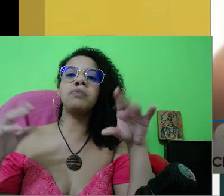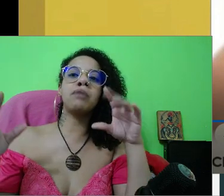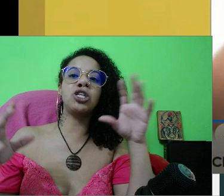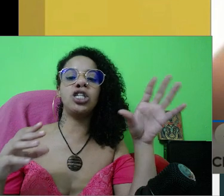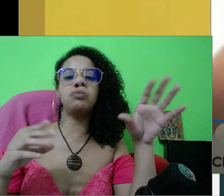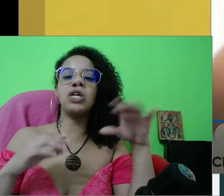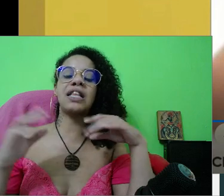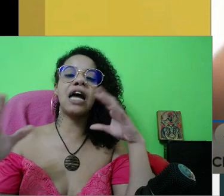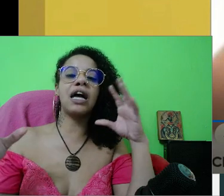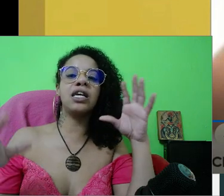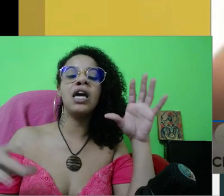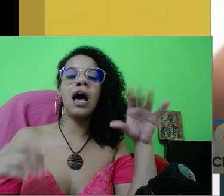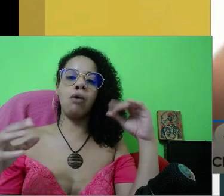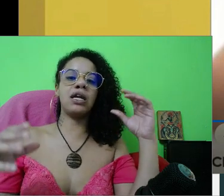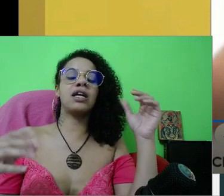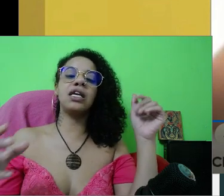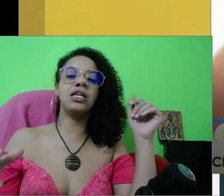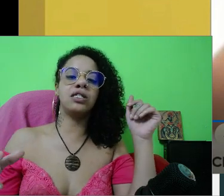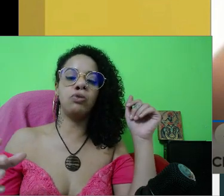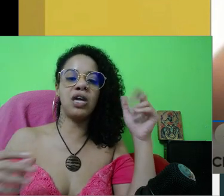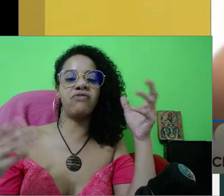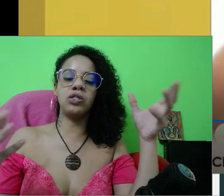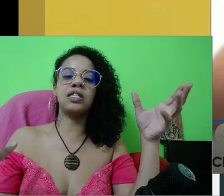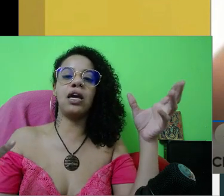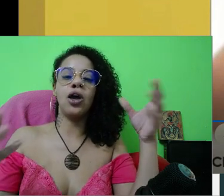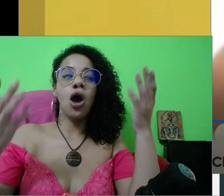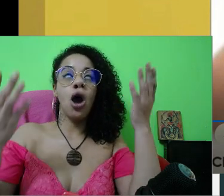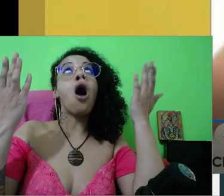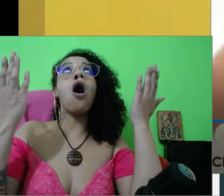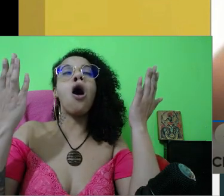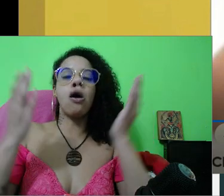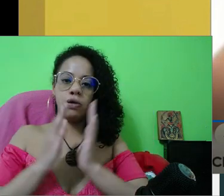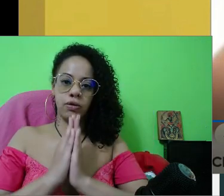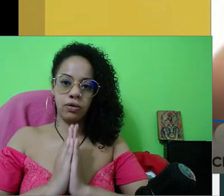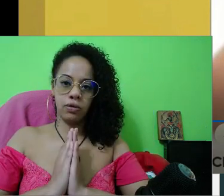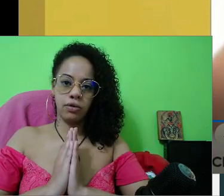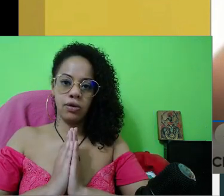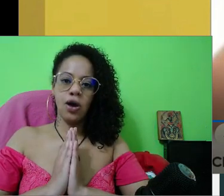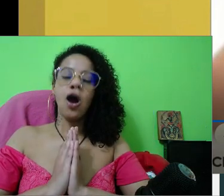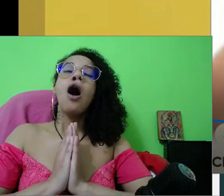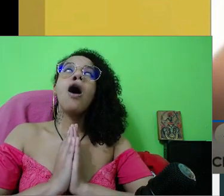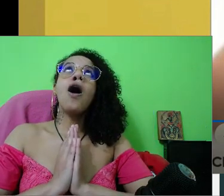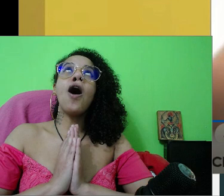é busca de pragmatismo e Ataque ao anarquismo e a você ó